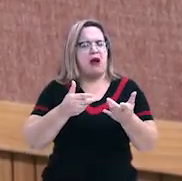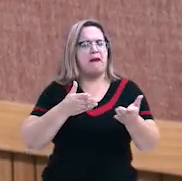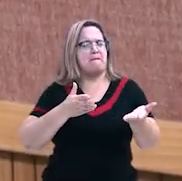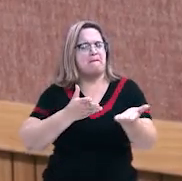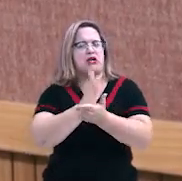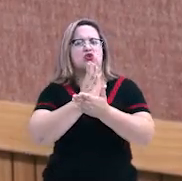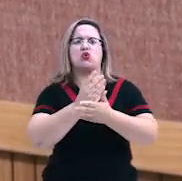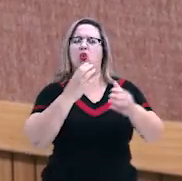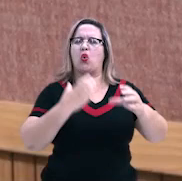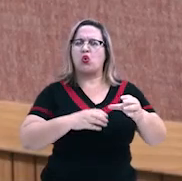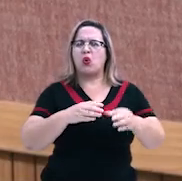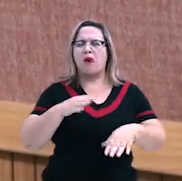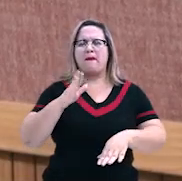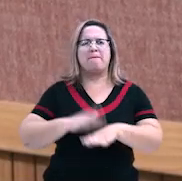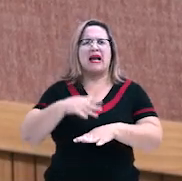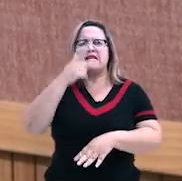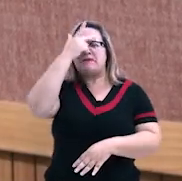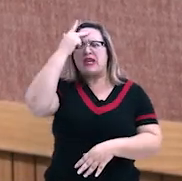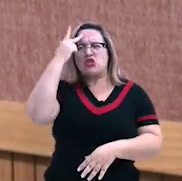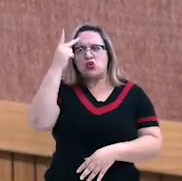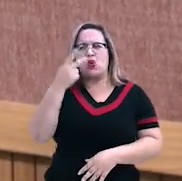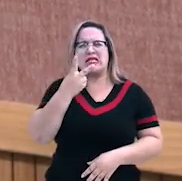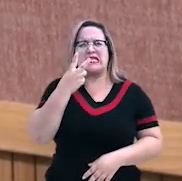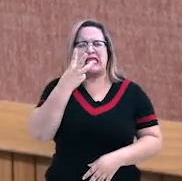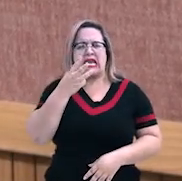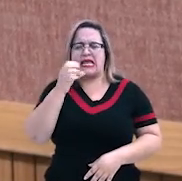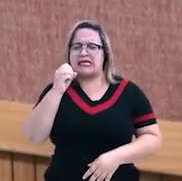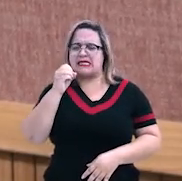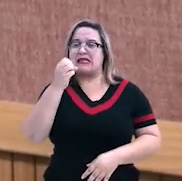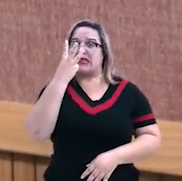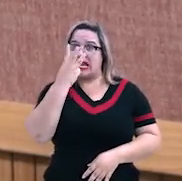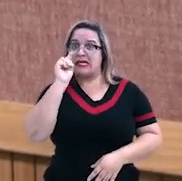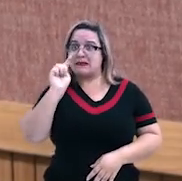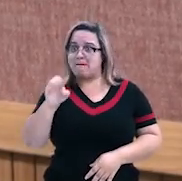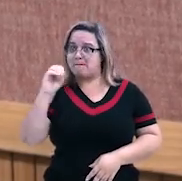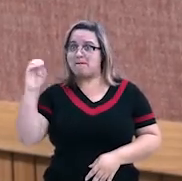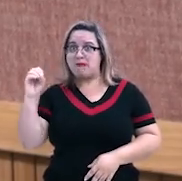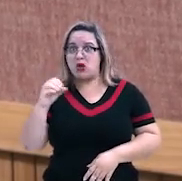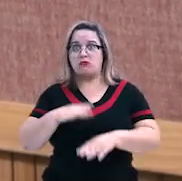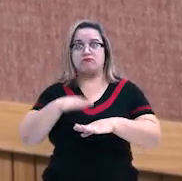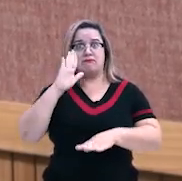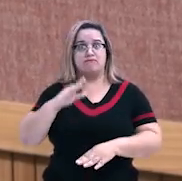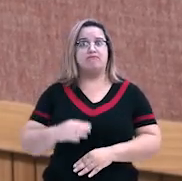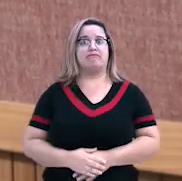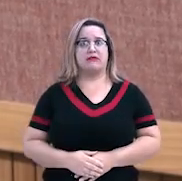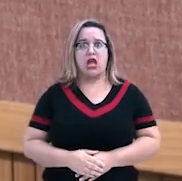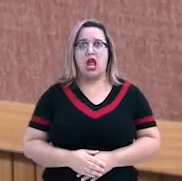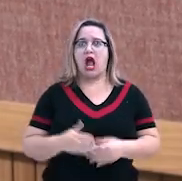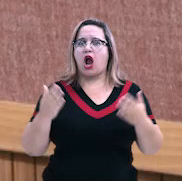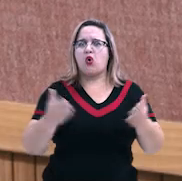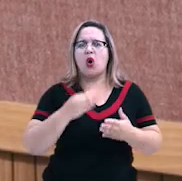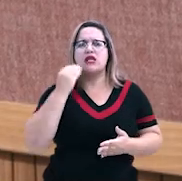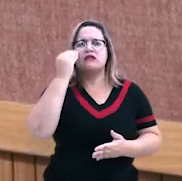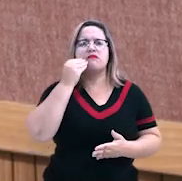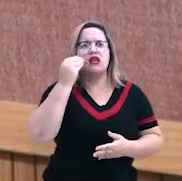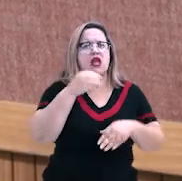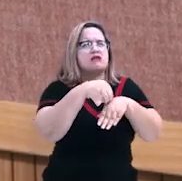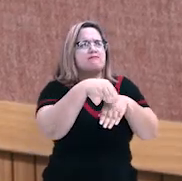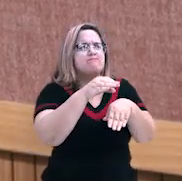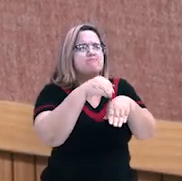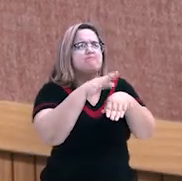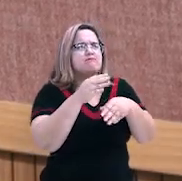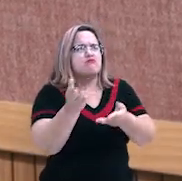qualificados, passaram num concurso com mais de 3 mil concorrentes, mas agora vem a experiência que vai ser transmitida por nós